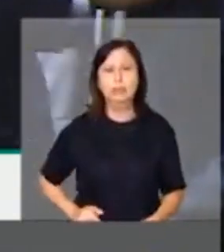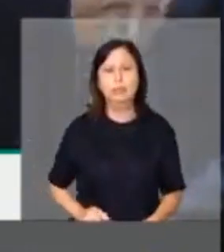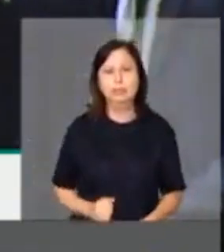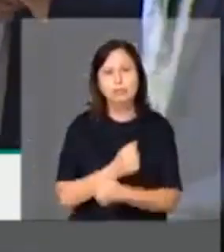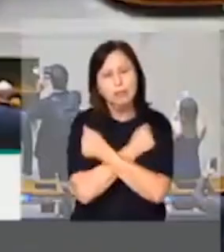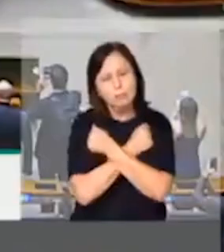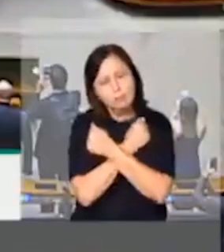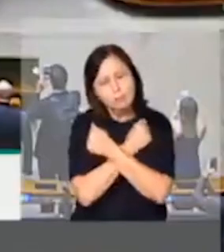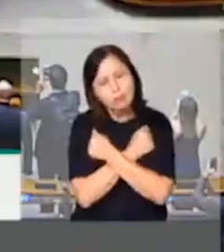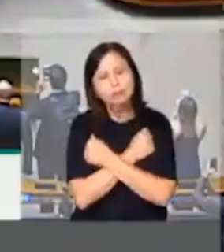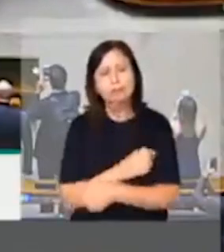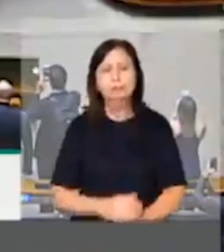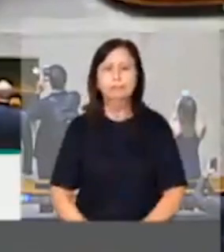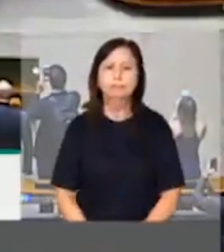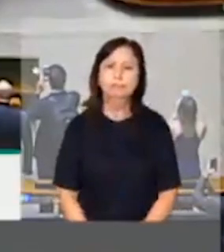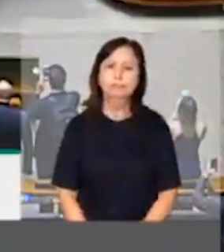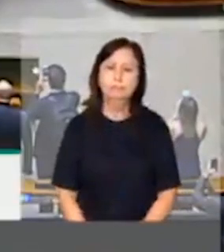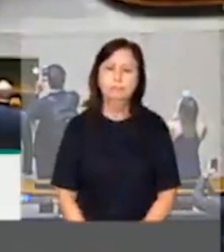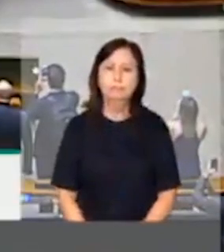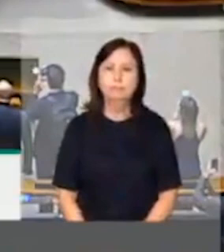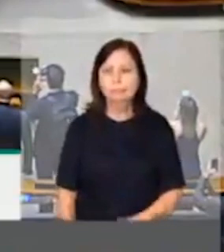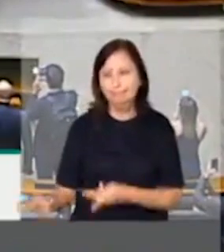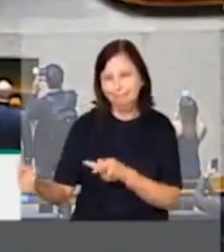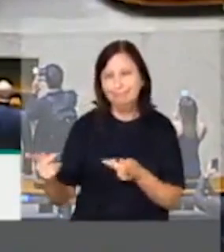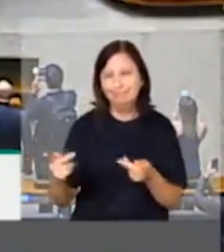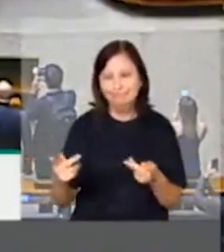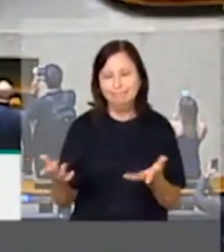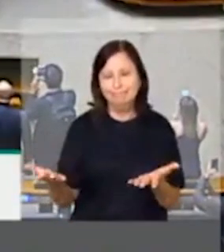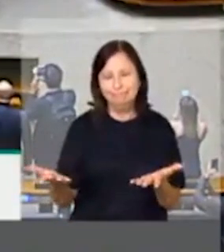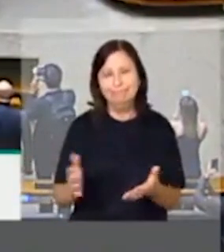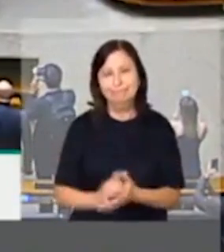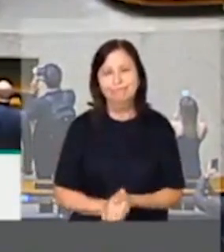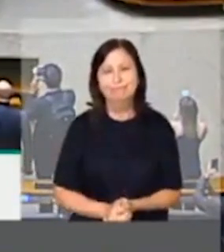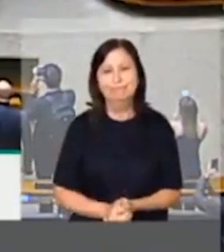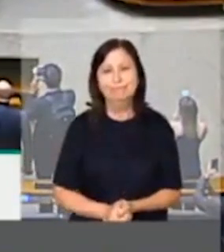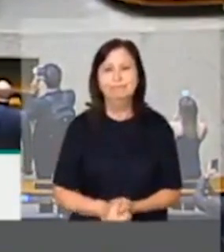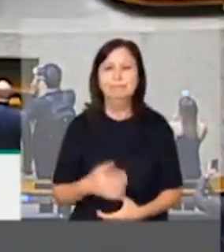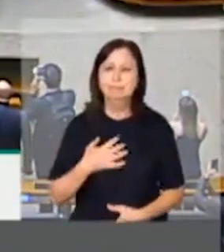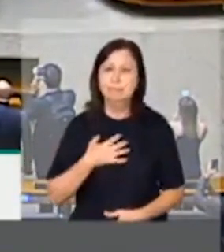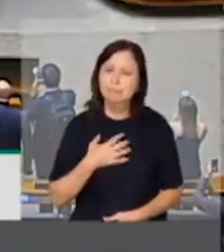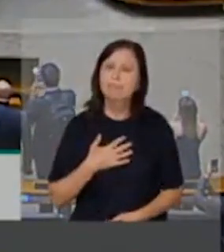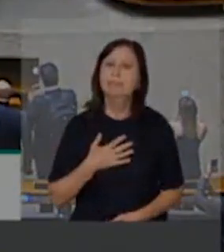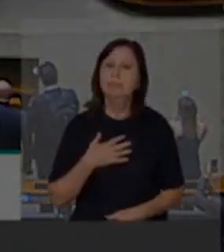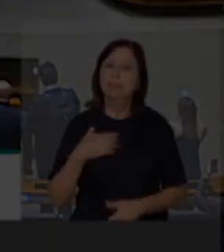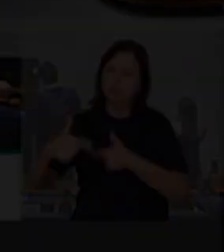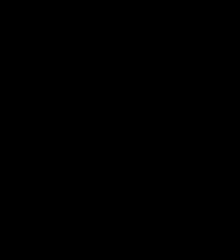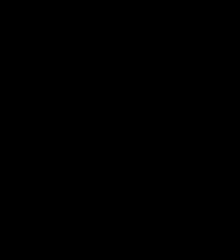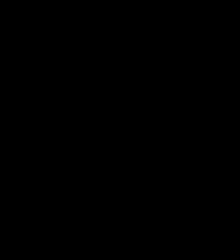Seja bem-vindo, senhor deputado. É um prazer trabalhar com Vossa Excelência.